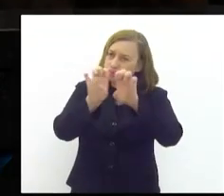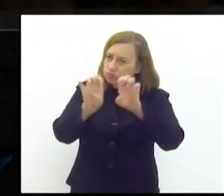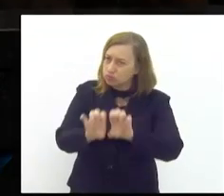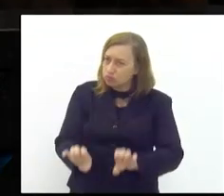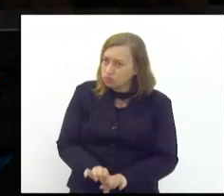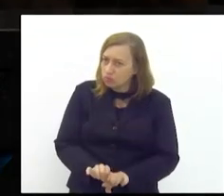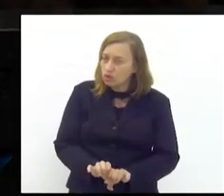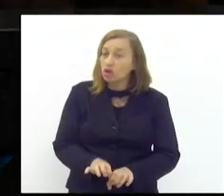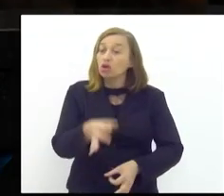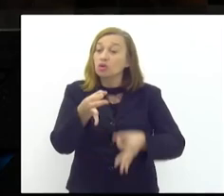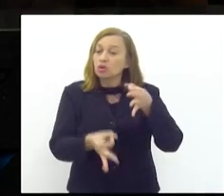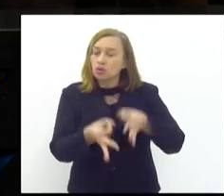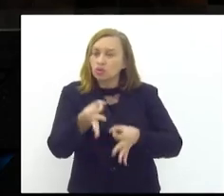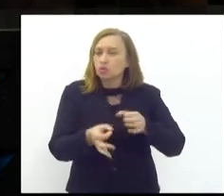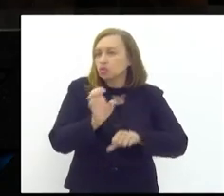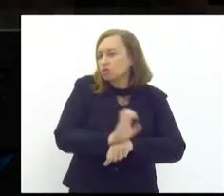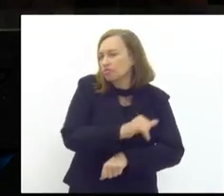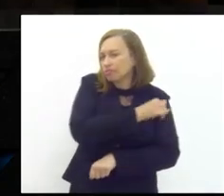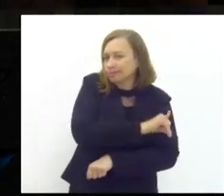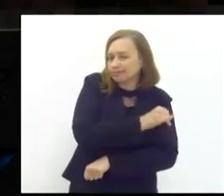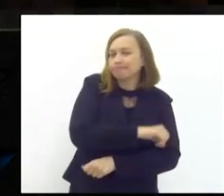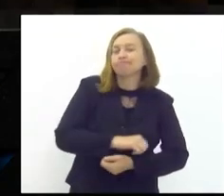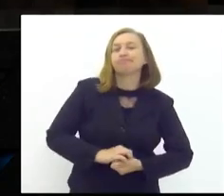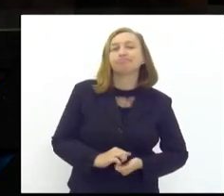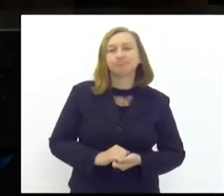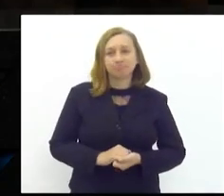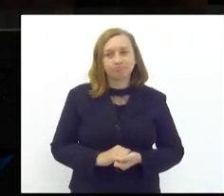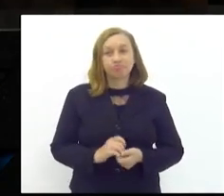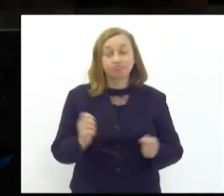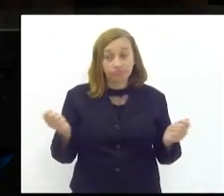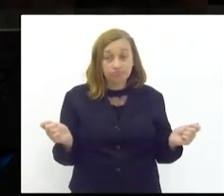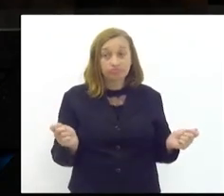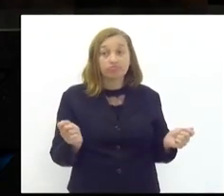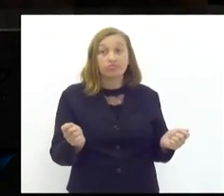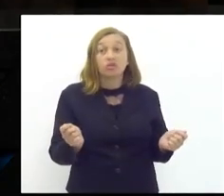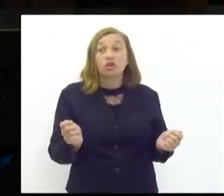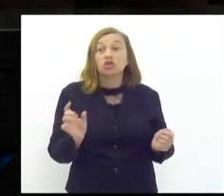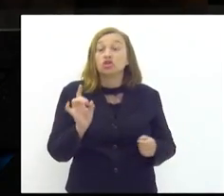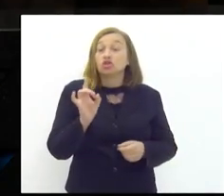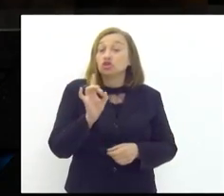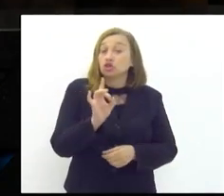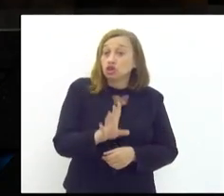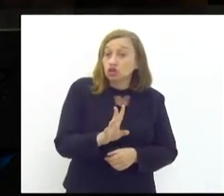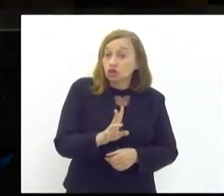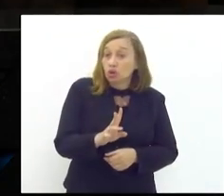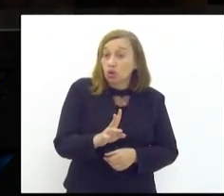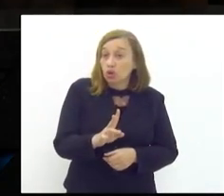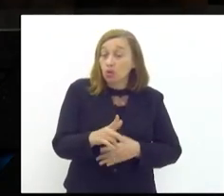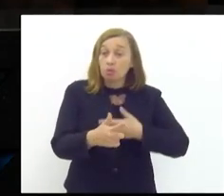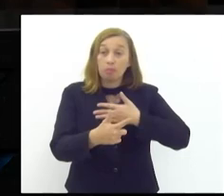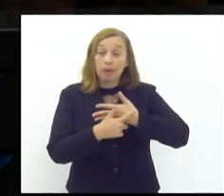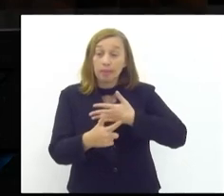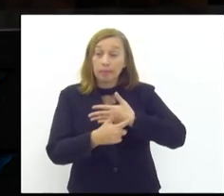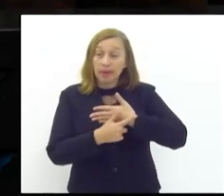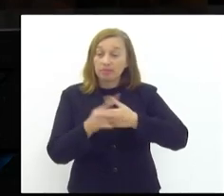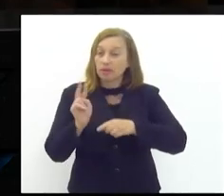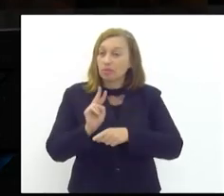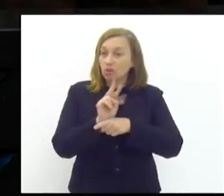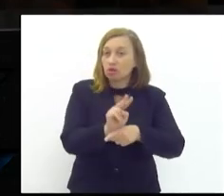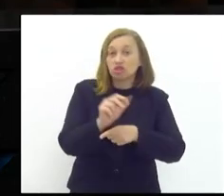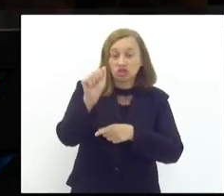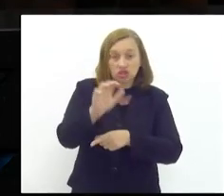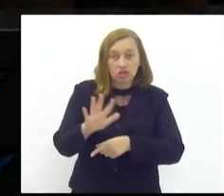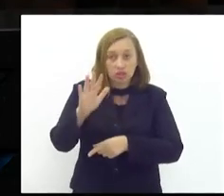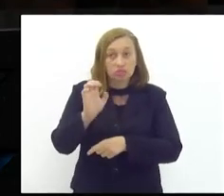do estado do Rio de Janeiro compete A Procuradoria Geral do